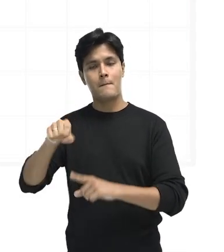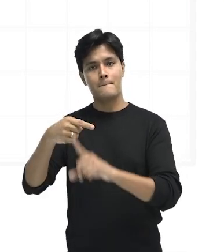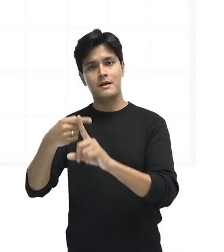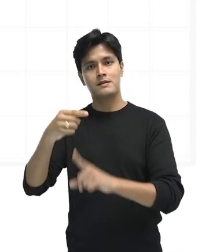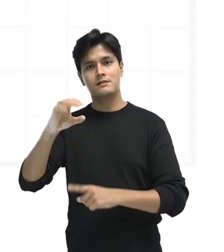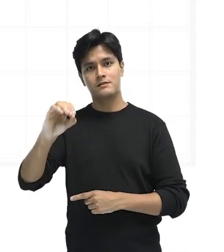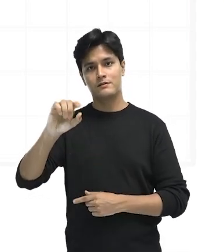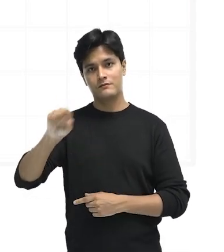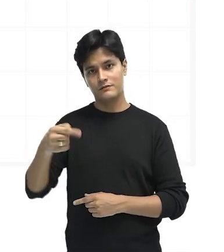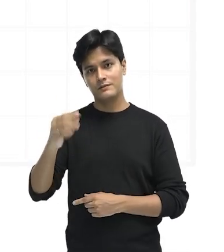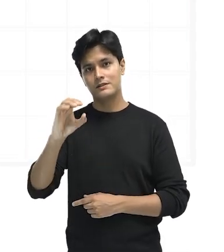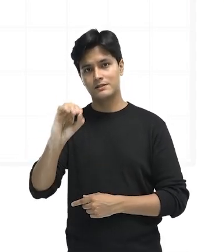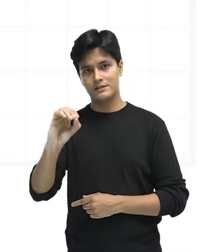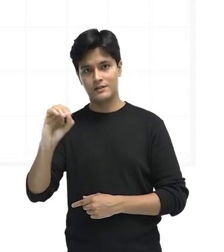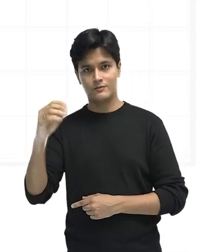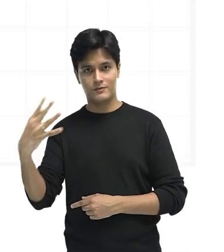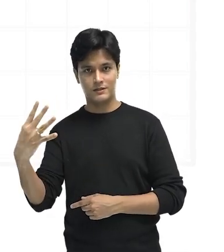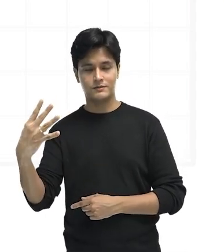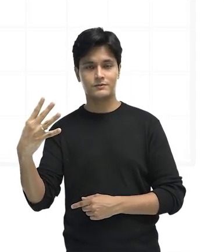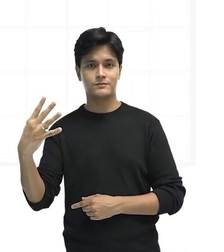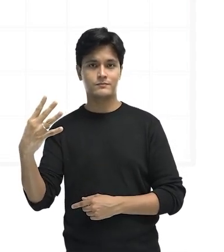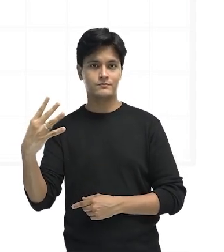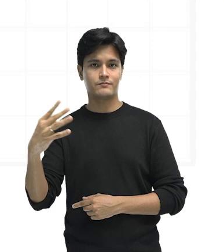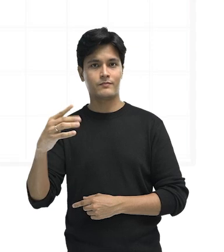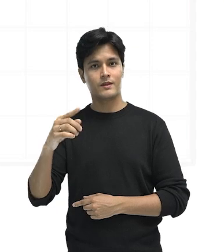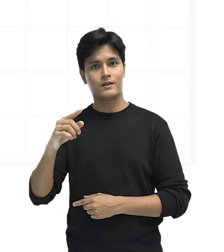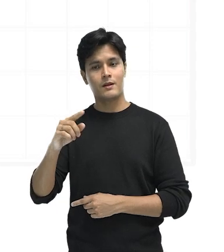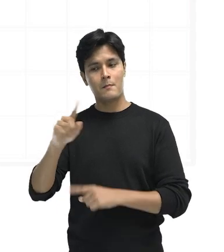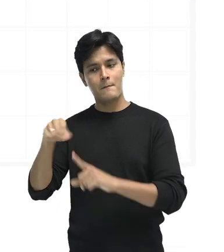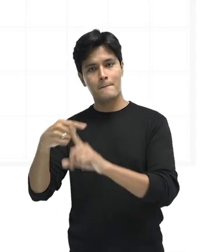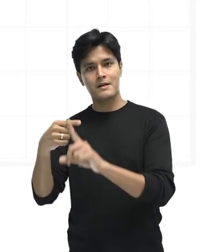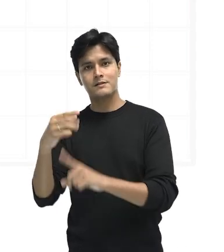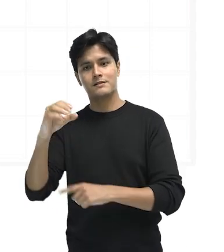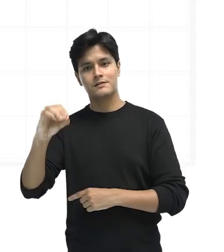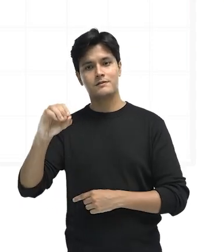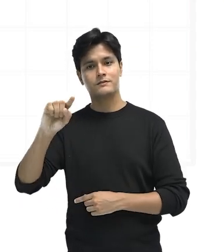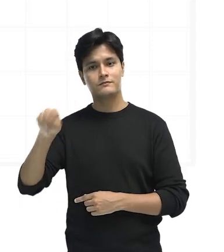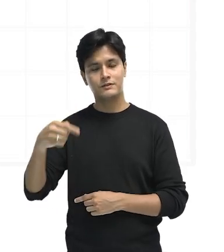com 0,04 e depois